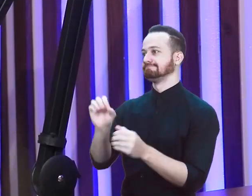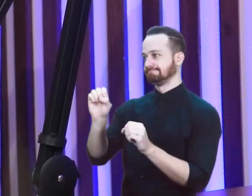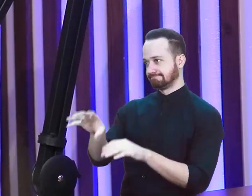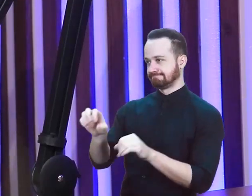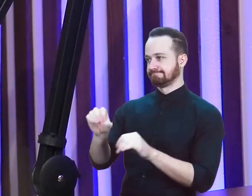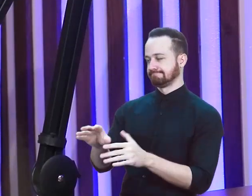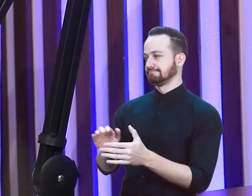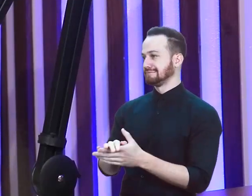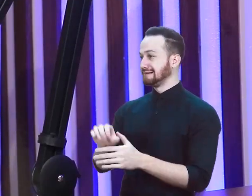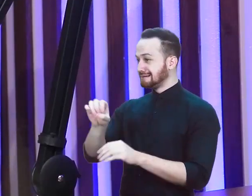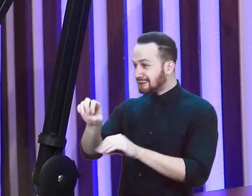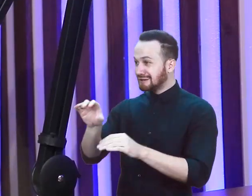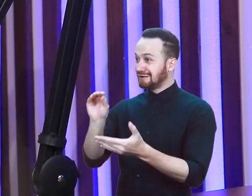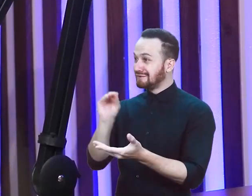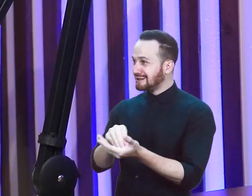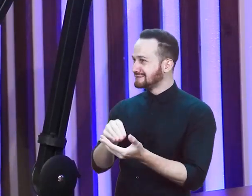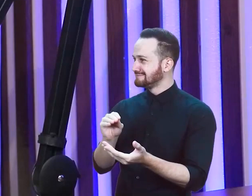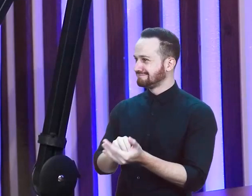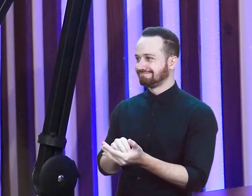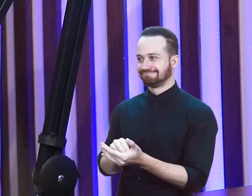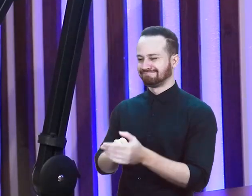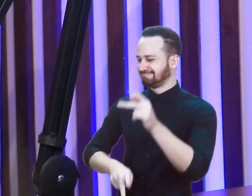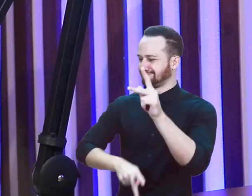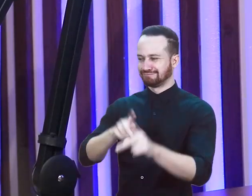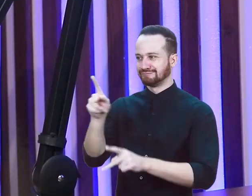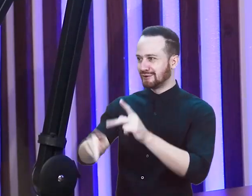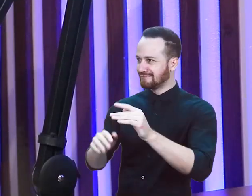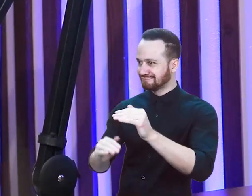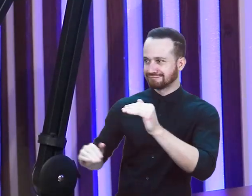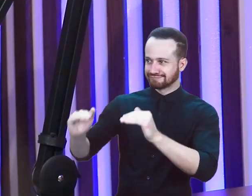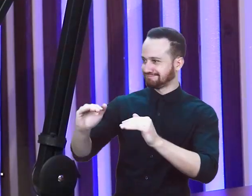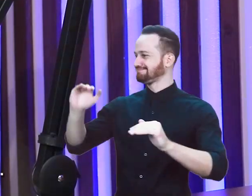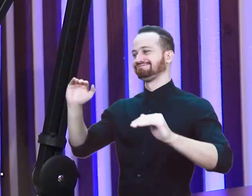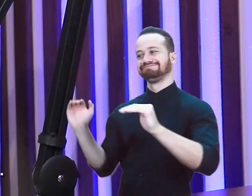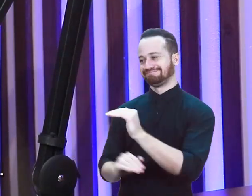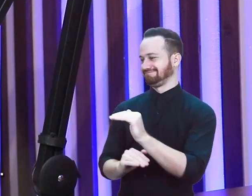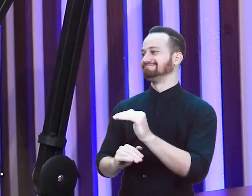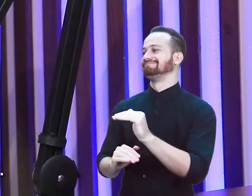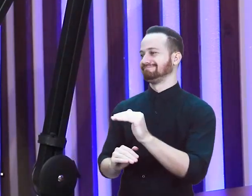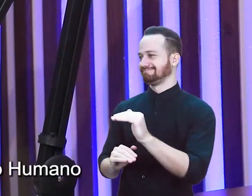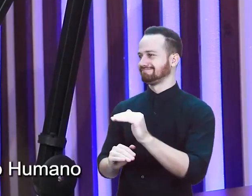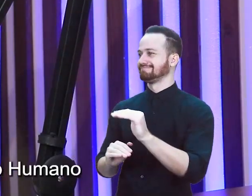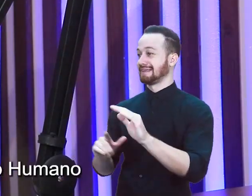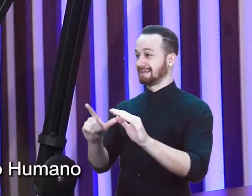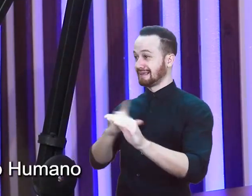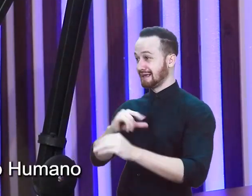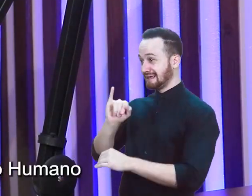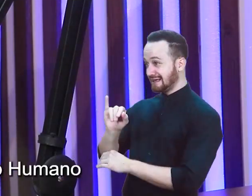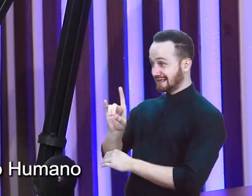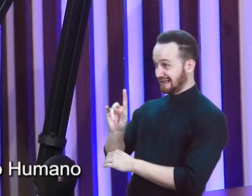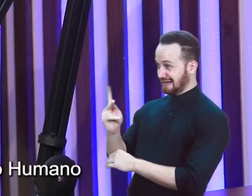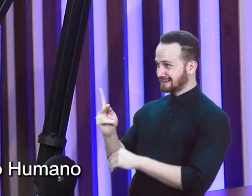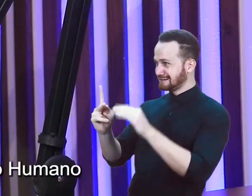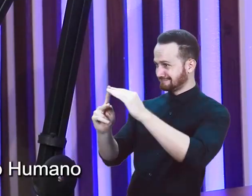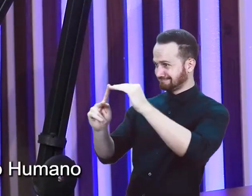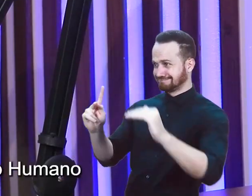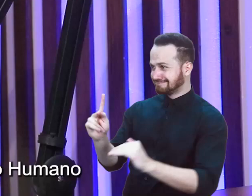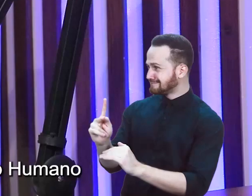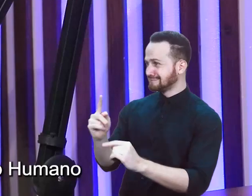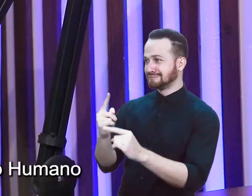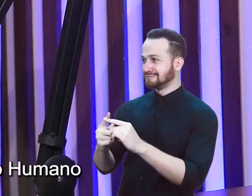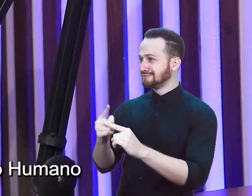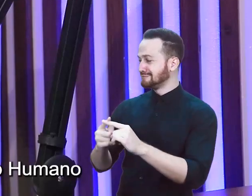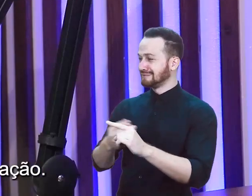educação. Sem educação, povo nenhum evolui. Tanto é que você tem um IDH sempre muito baixo, porque o